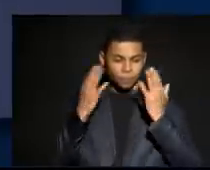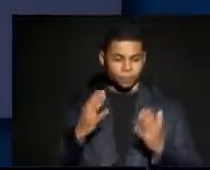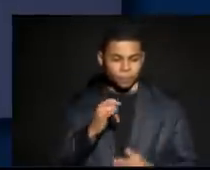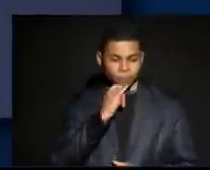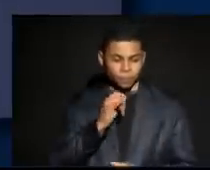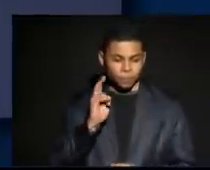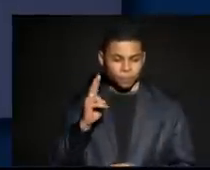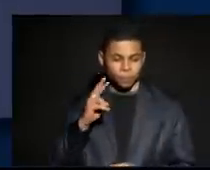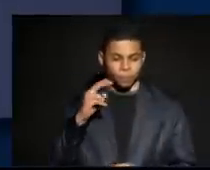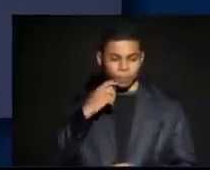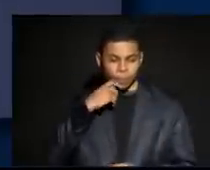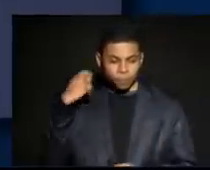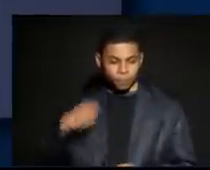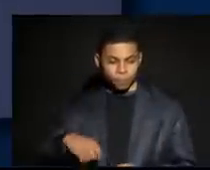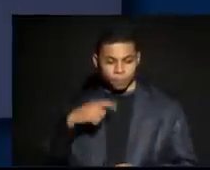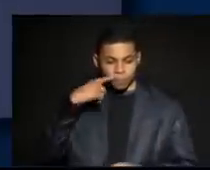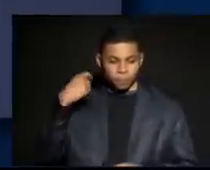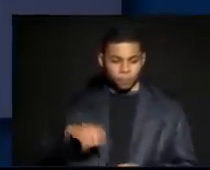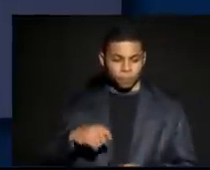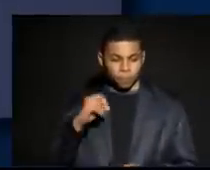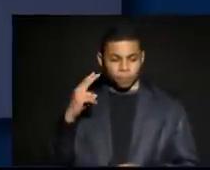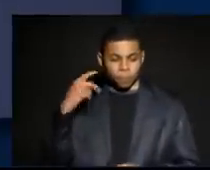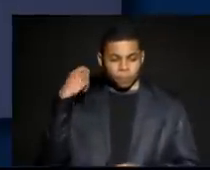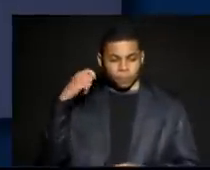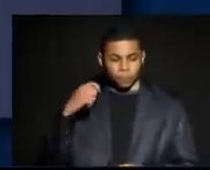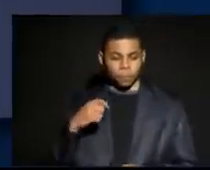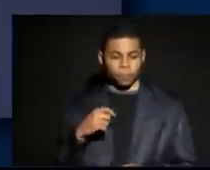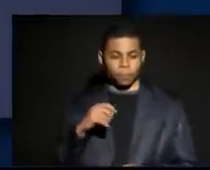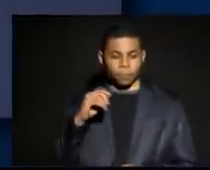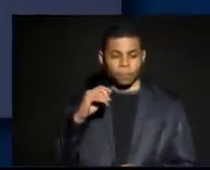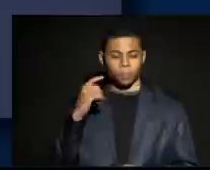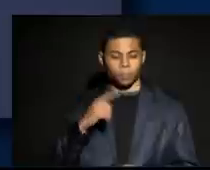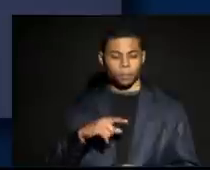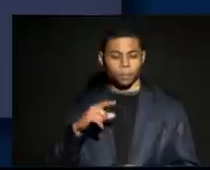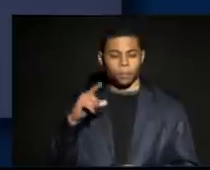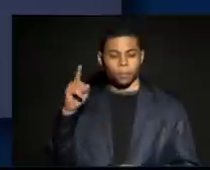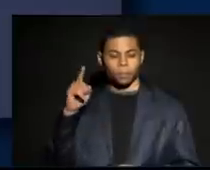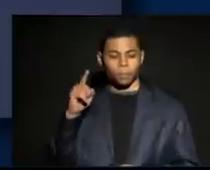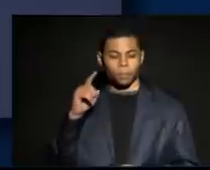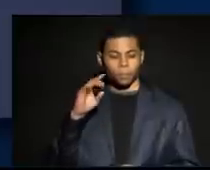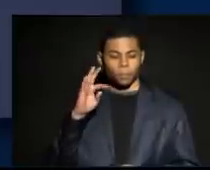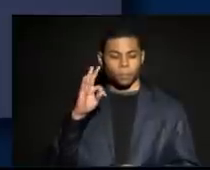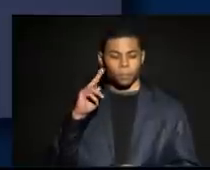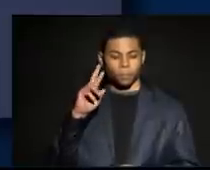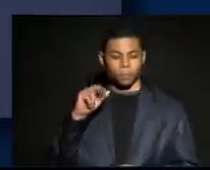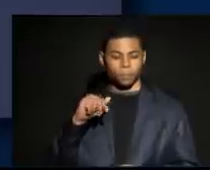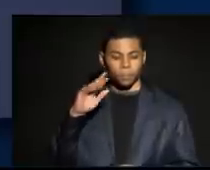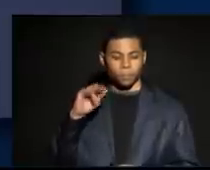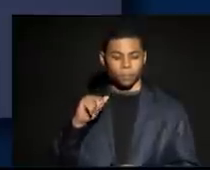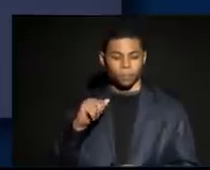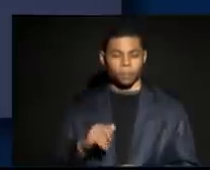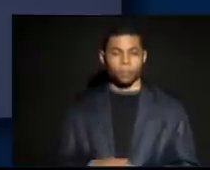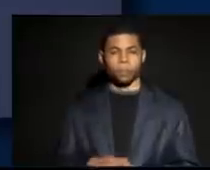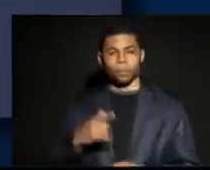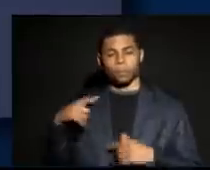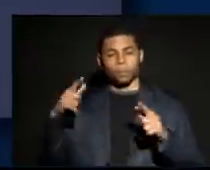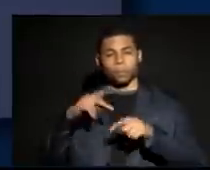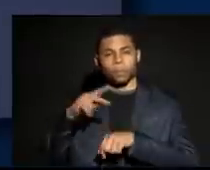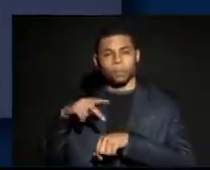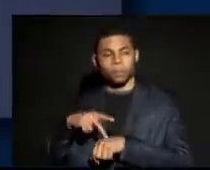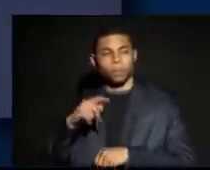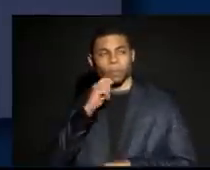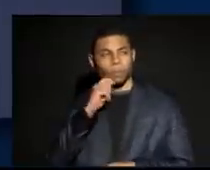obviamente Rússia Ucrânia o argentino EA Turquia por motivos diferentes outros